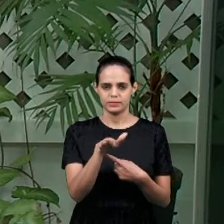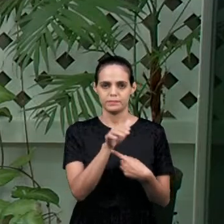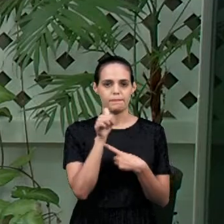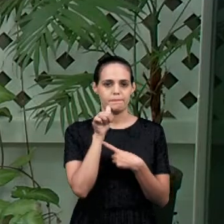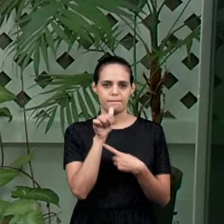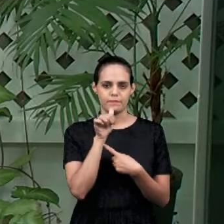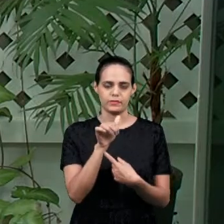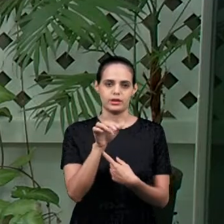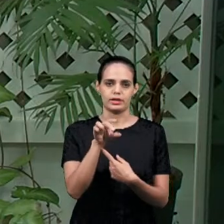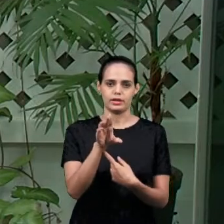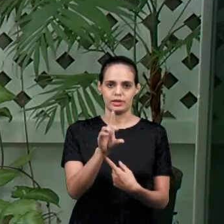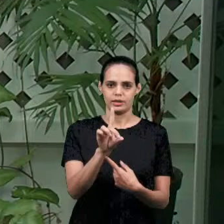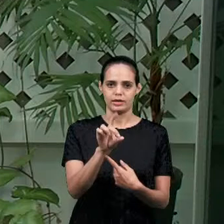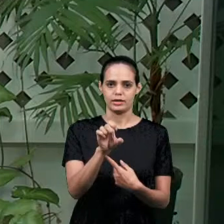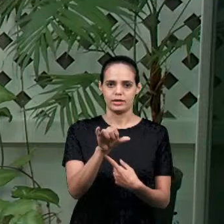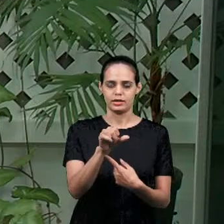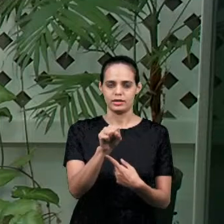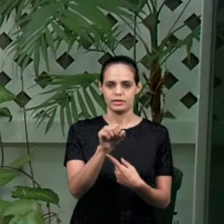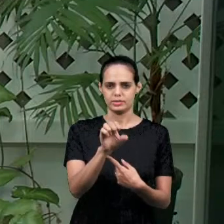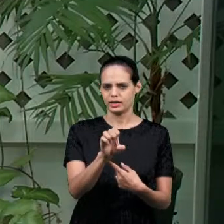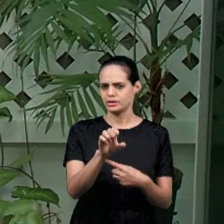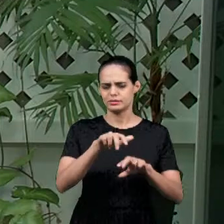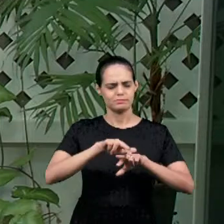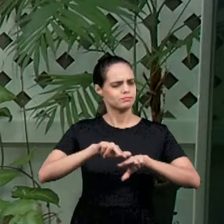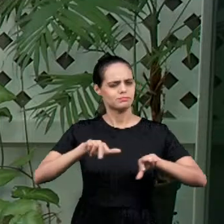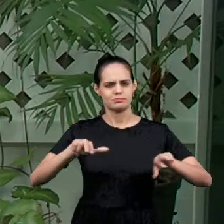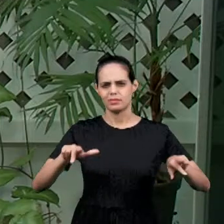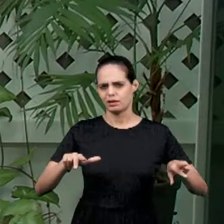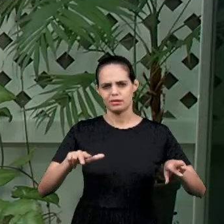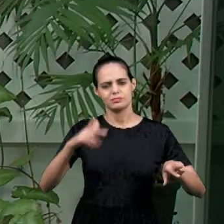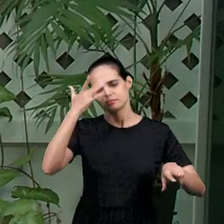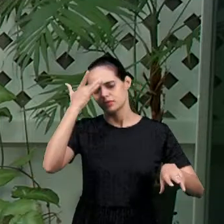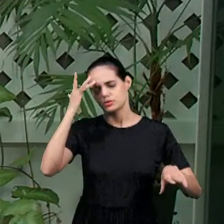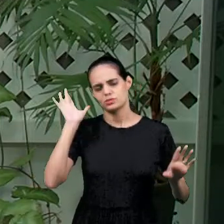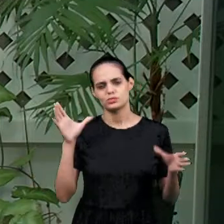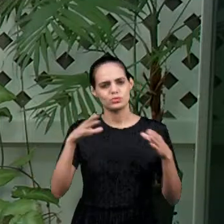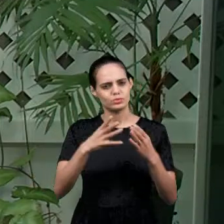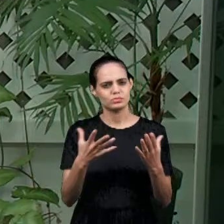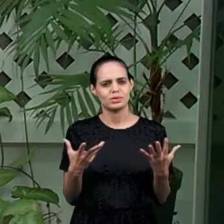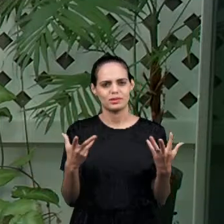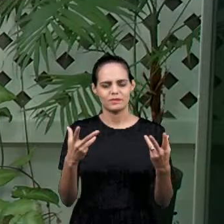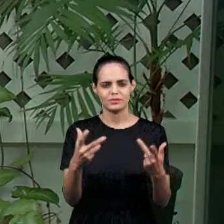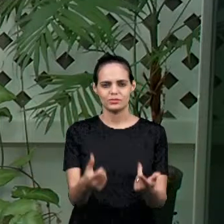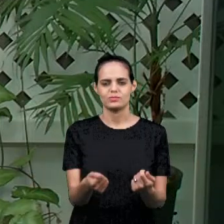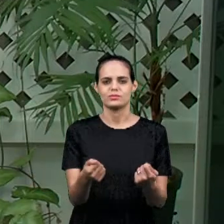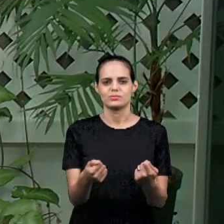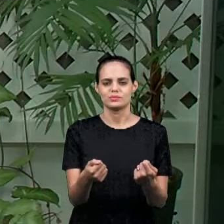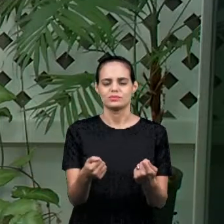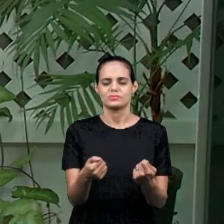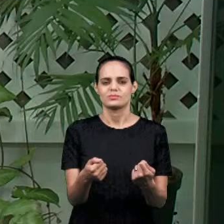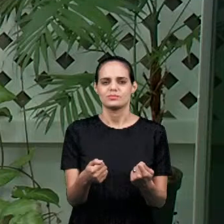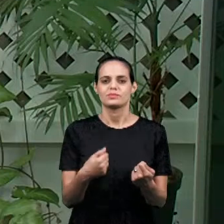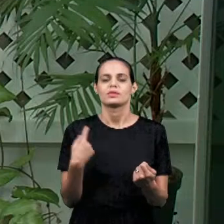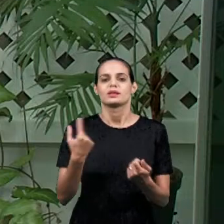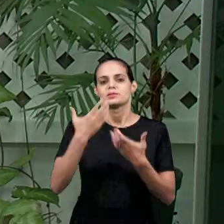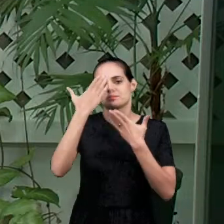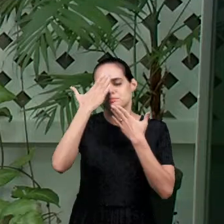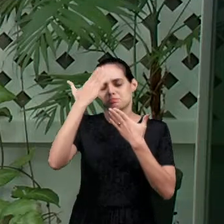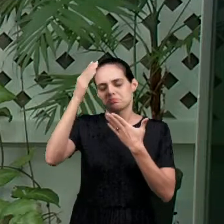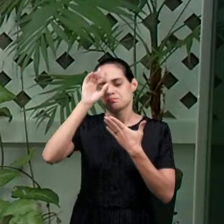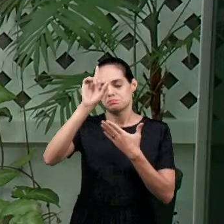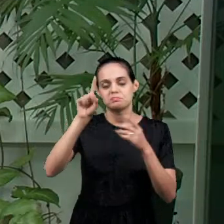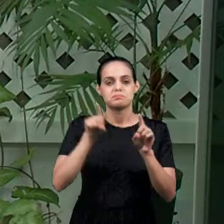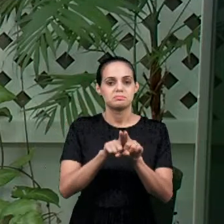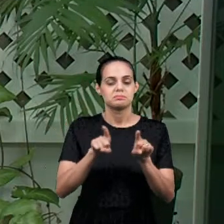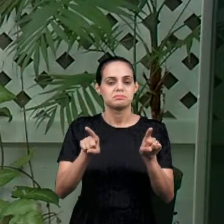Teixeira, Rainey, meus irmãos, um grupo extraordinário. E assim nós agradecemos a Deus. Também aqui